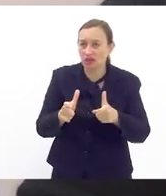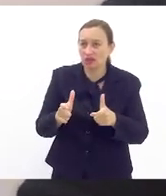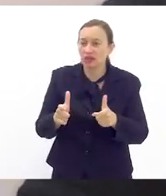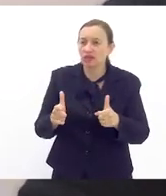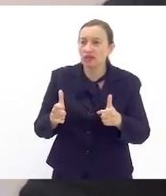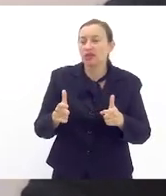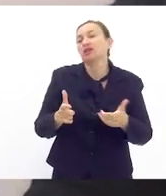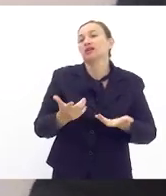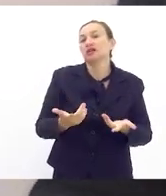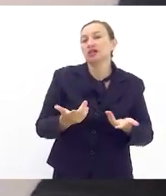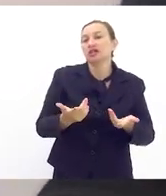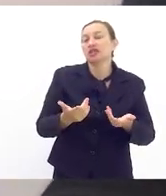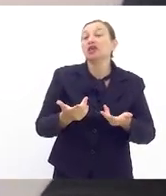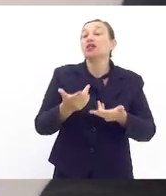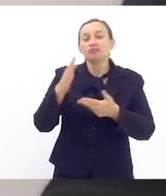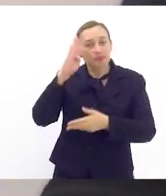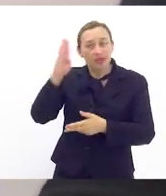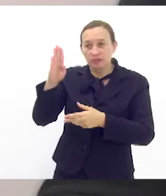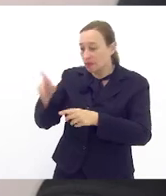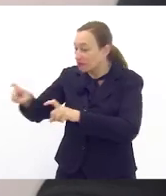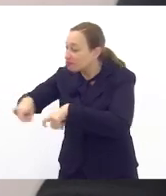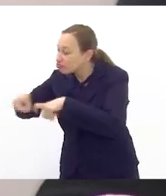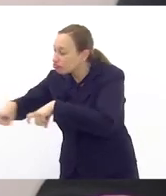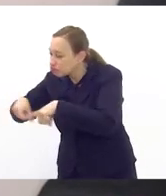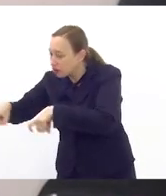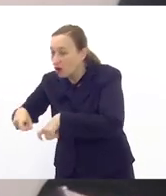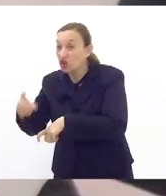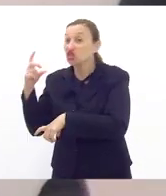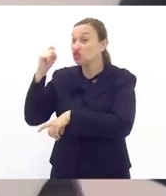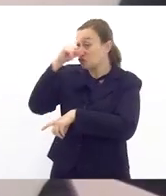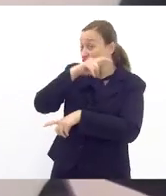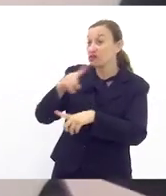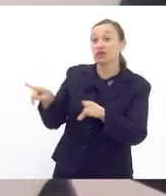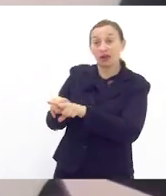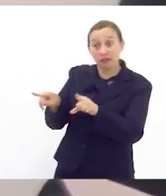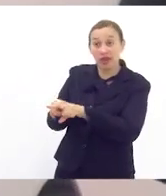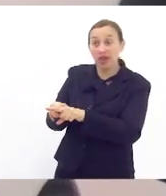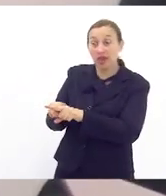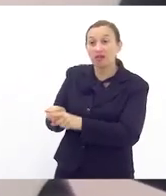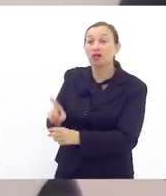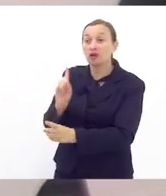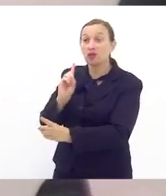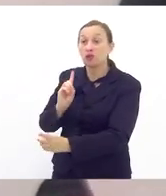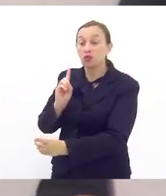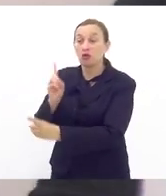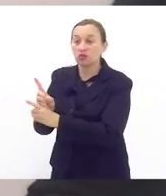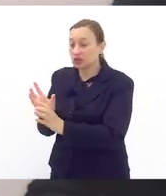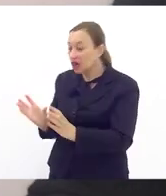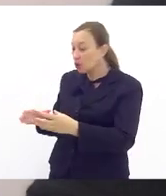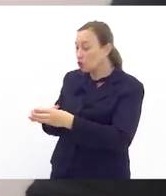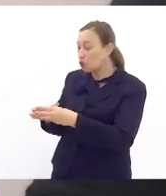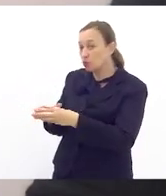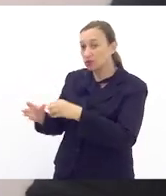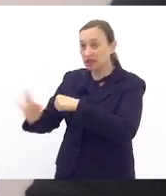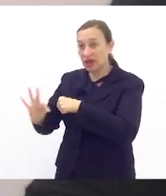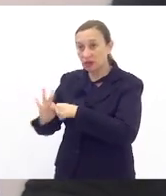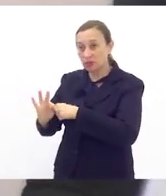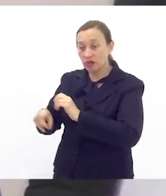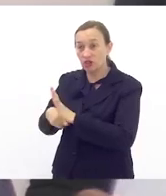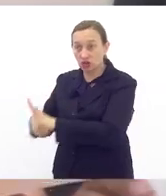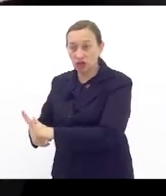diversas localidades em rede trifásica equipamentos do cadeados e péssima qualidade no atendimento ao público